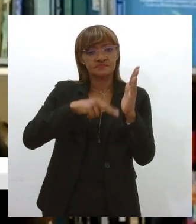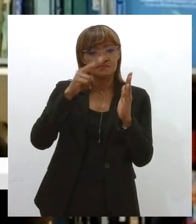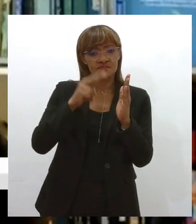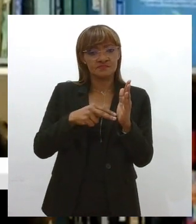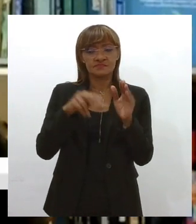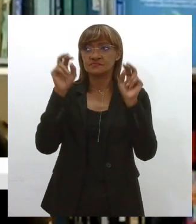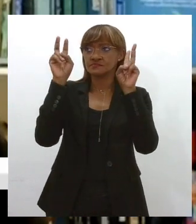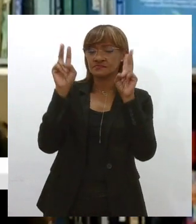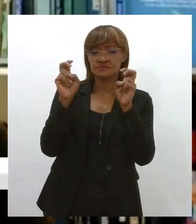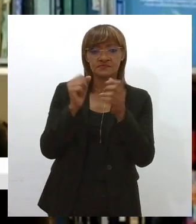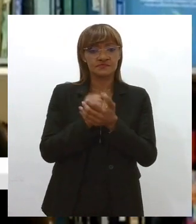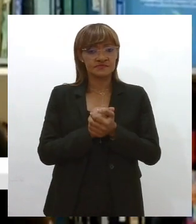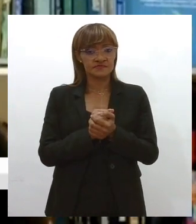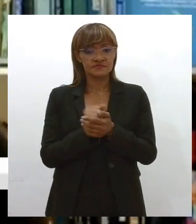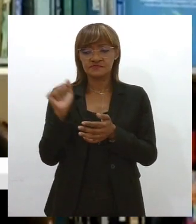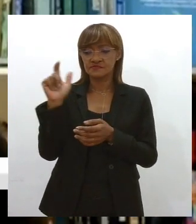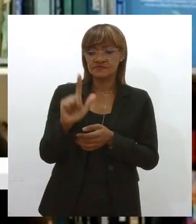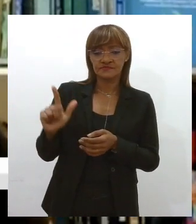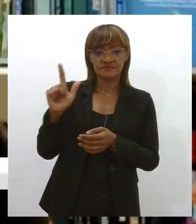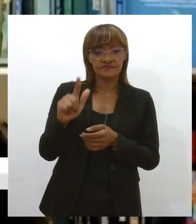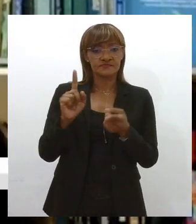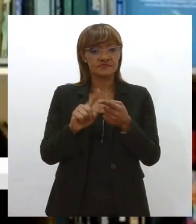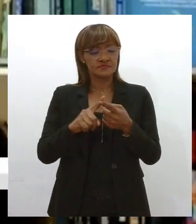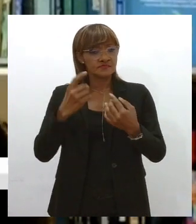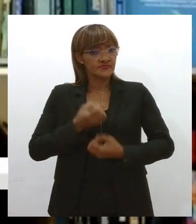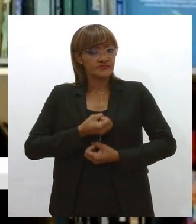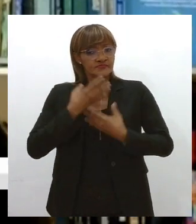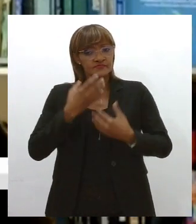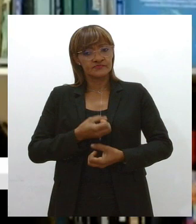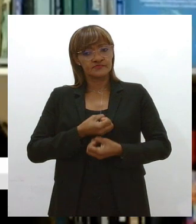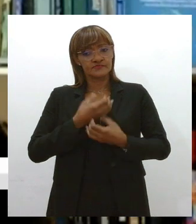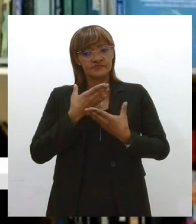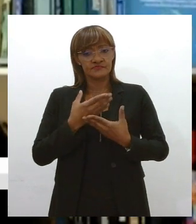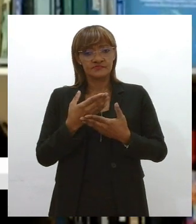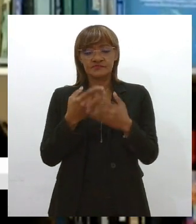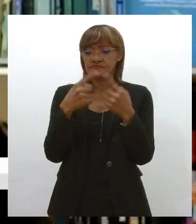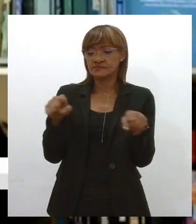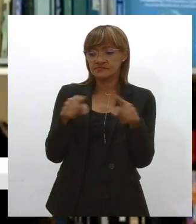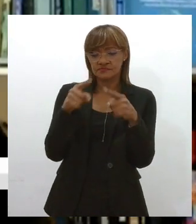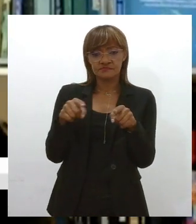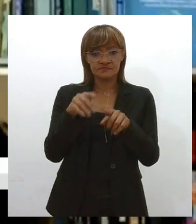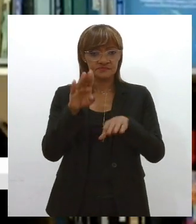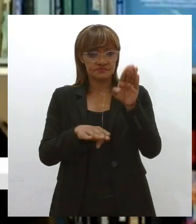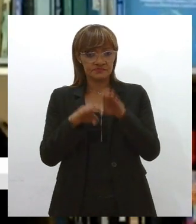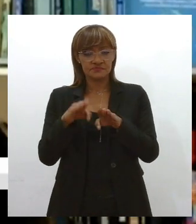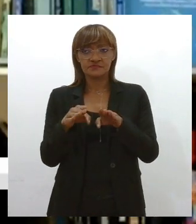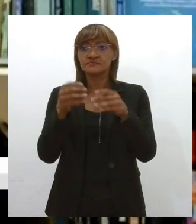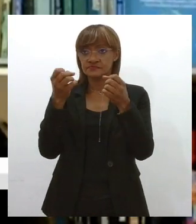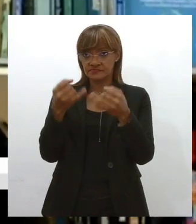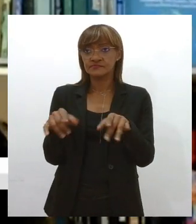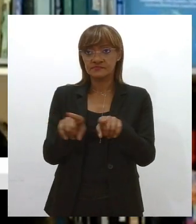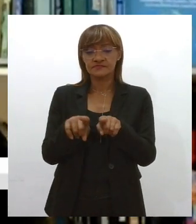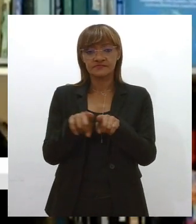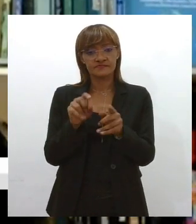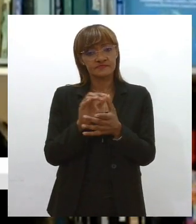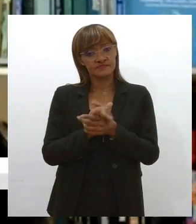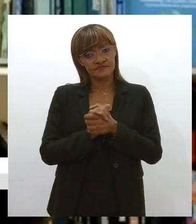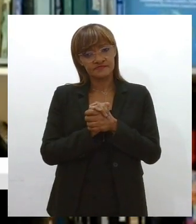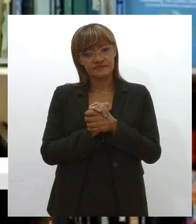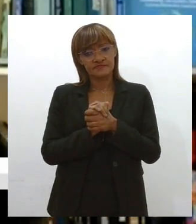tema, tanto na literatura, na poesia, ouvia músicas às vezes que falavam sobre isso, e acabou se